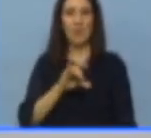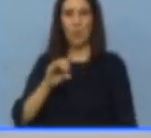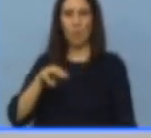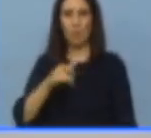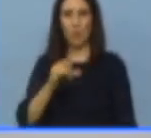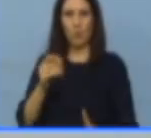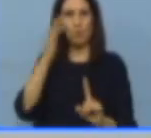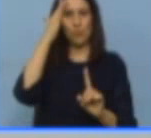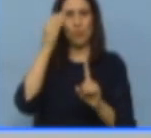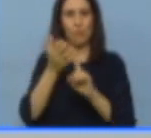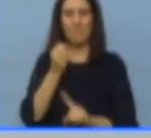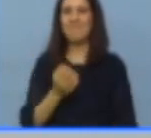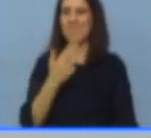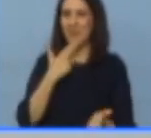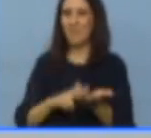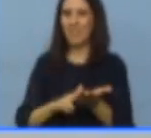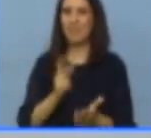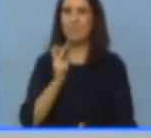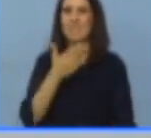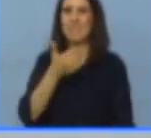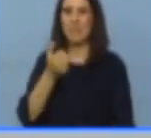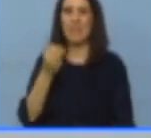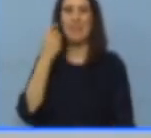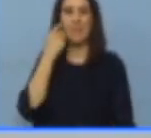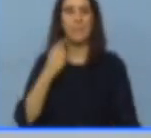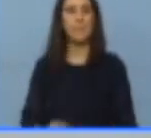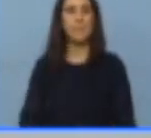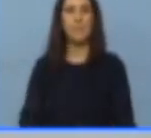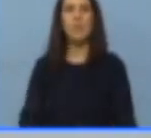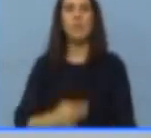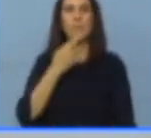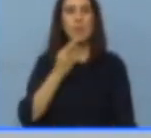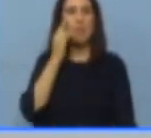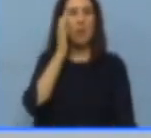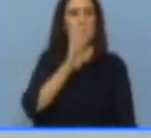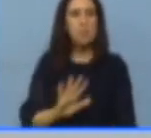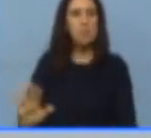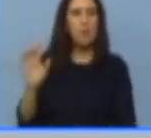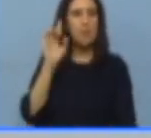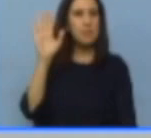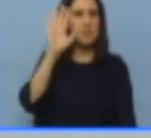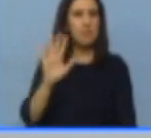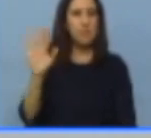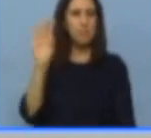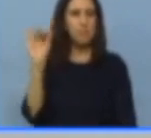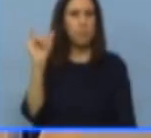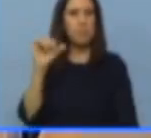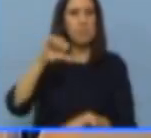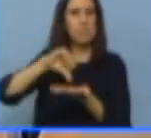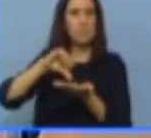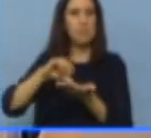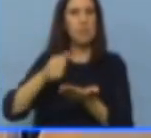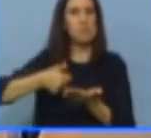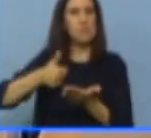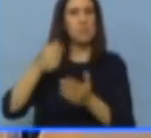depois. Acredito, no entanto, que progressivamente também se vir mais para o Oriente, para a Ásia, o eixo central da